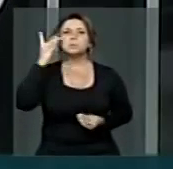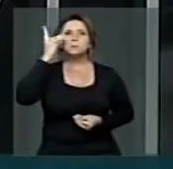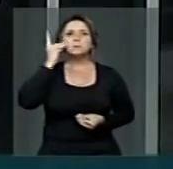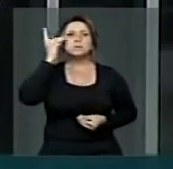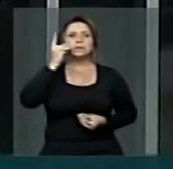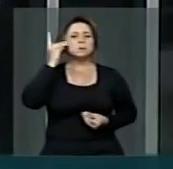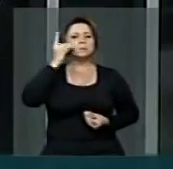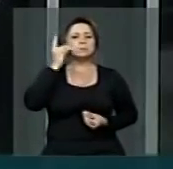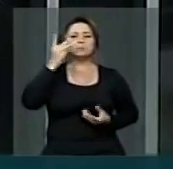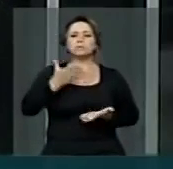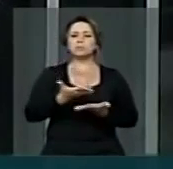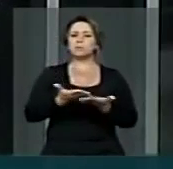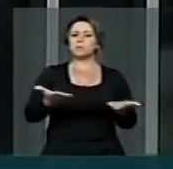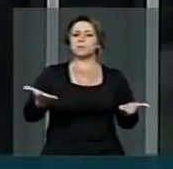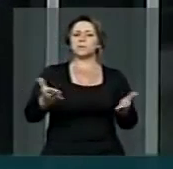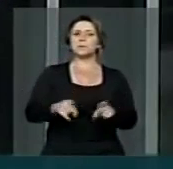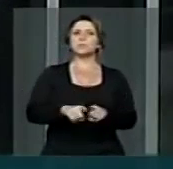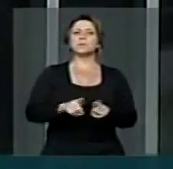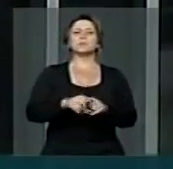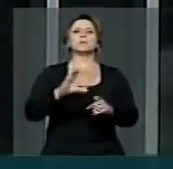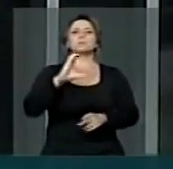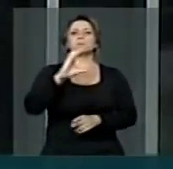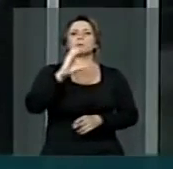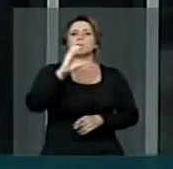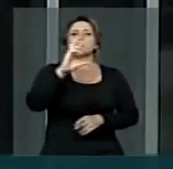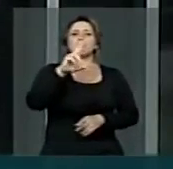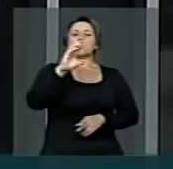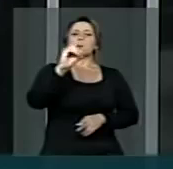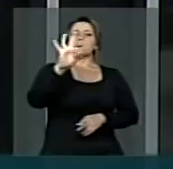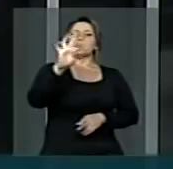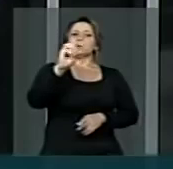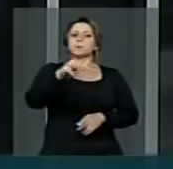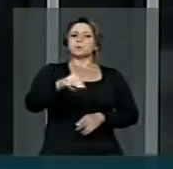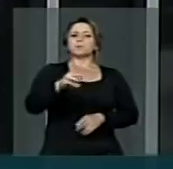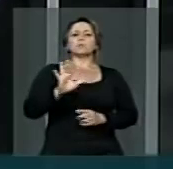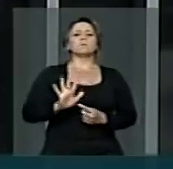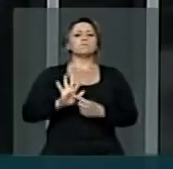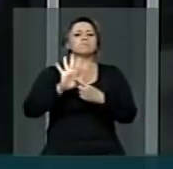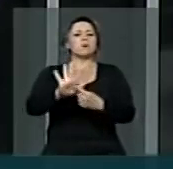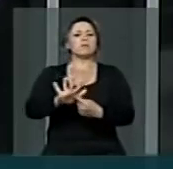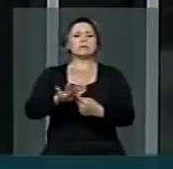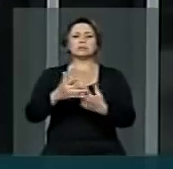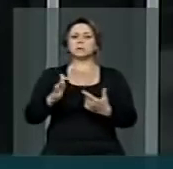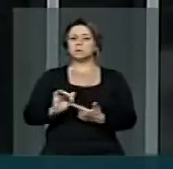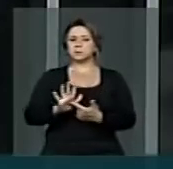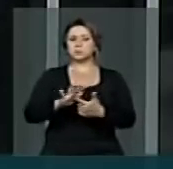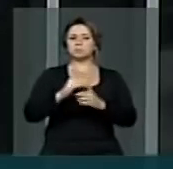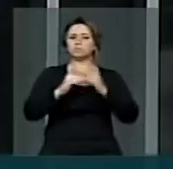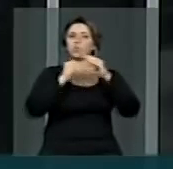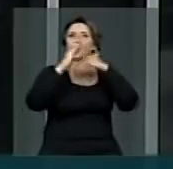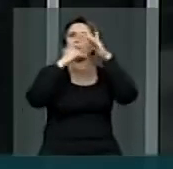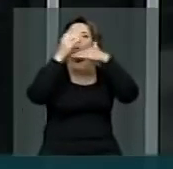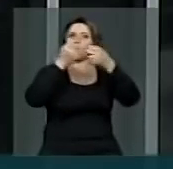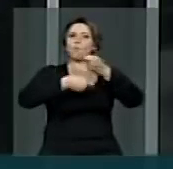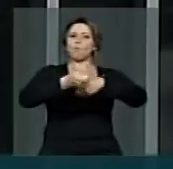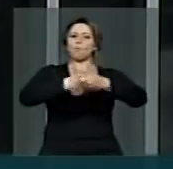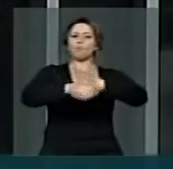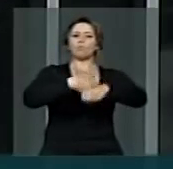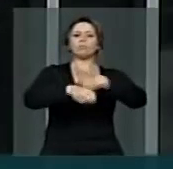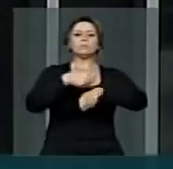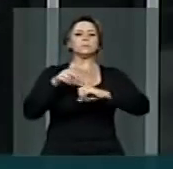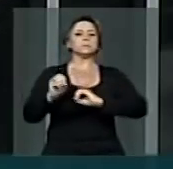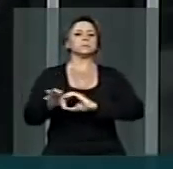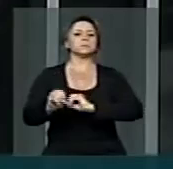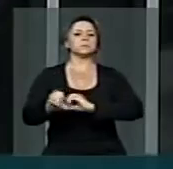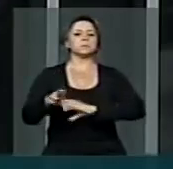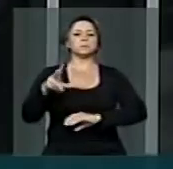a vertiginosa expansão da Croton, por exemplo, é emblemática da escalada de negócios na área do ensino